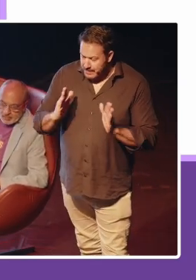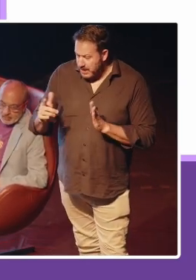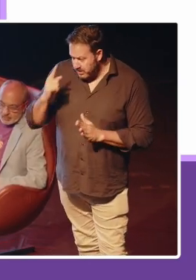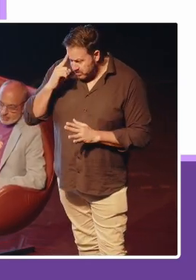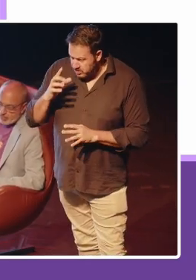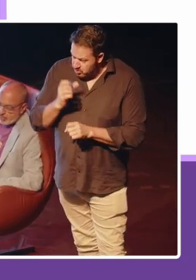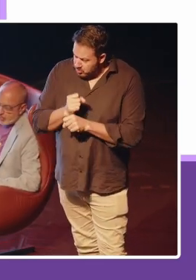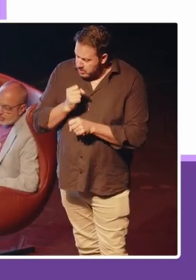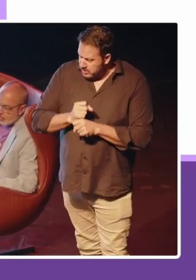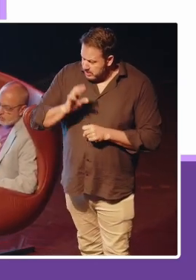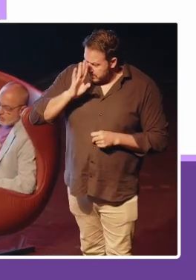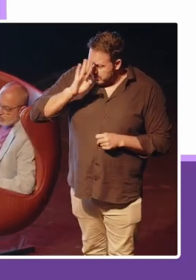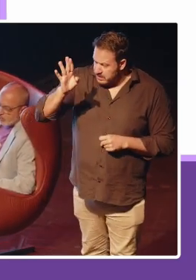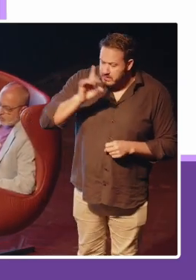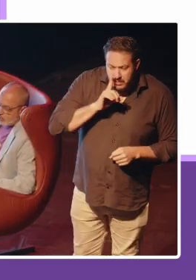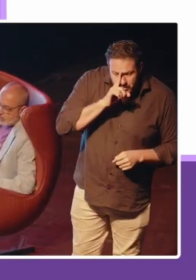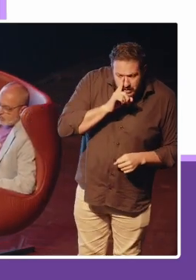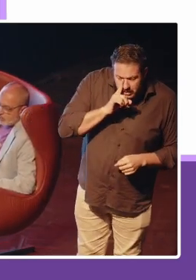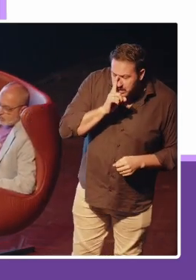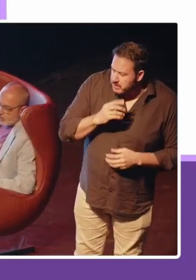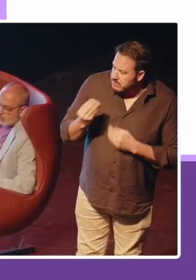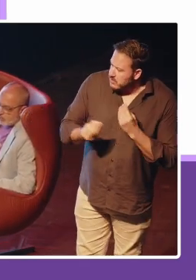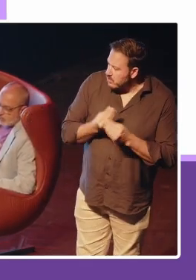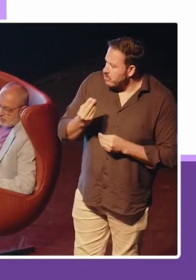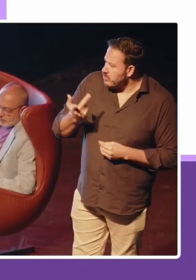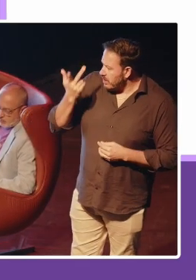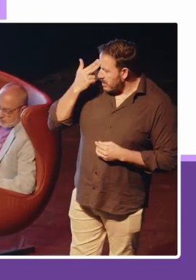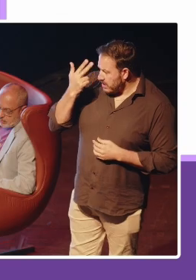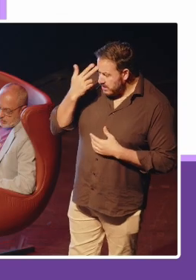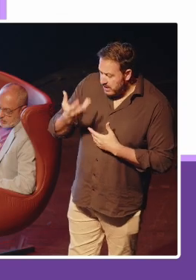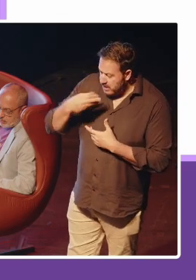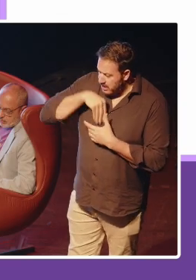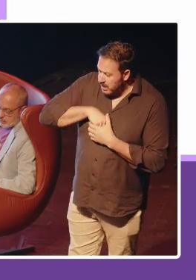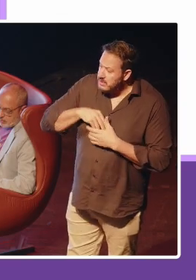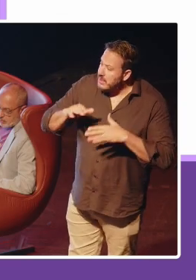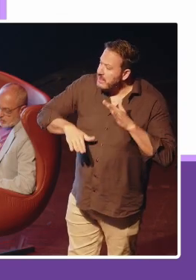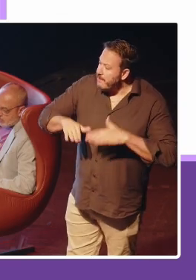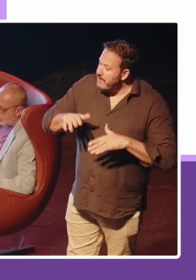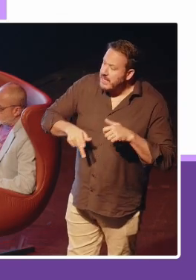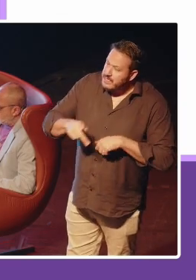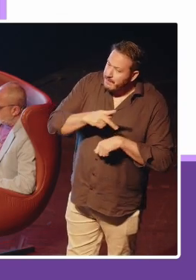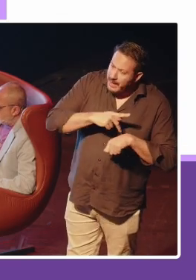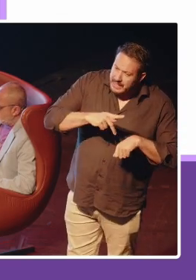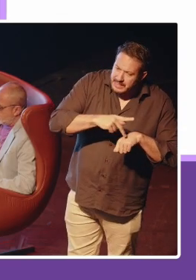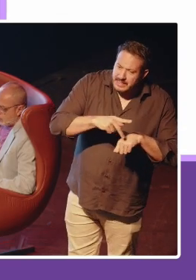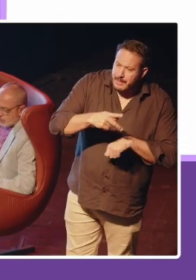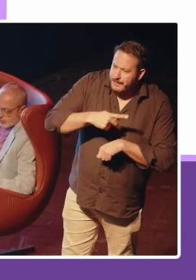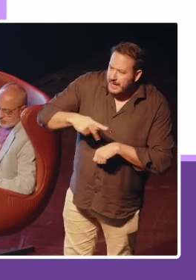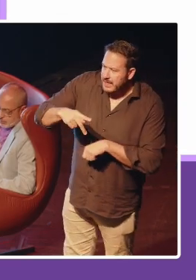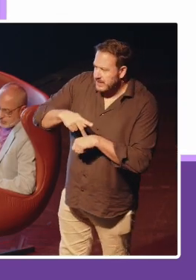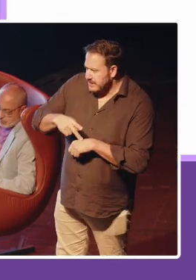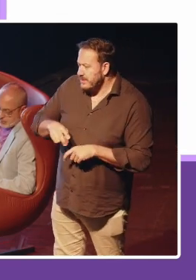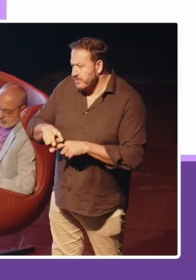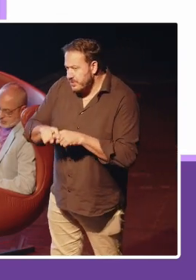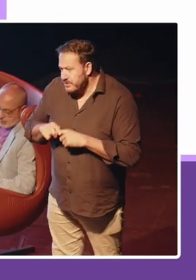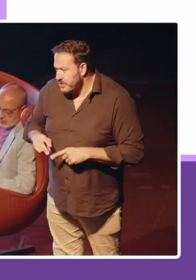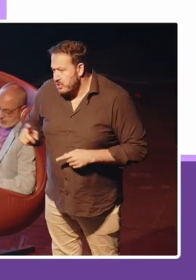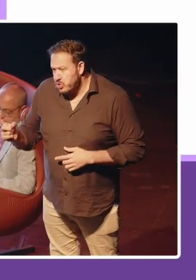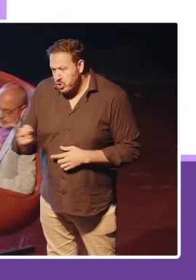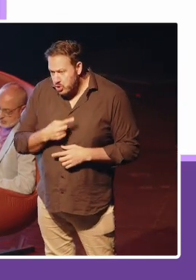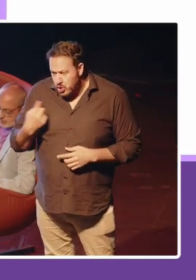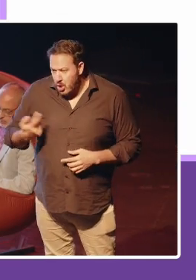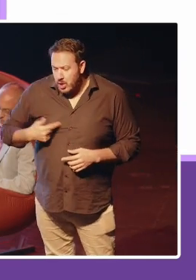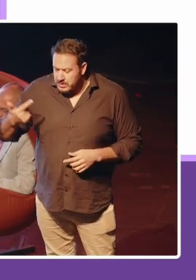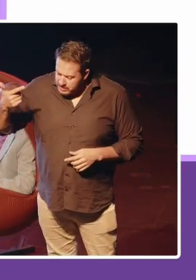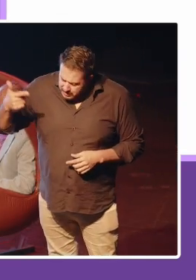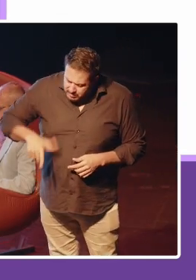né, prevalência do fator do risco e comunalidade, ela depende muito de país para país. Por isso que nós